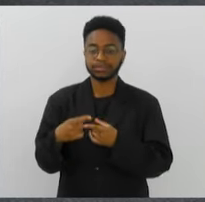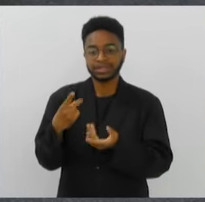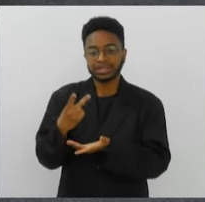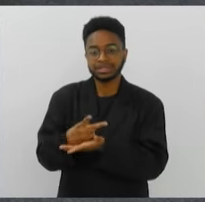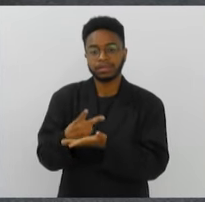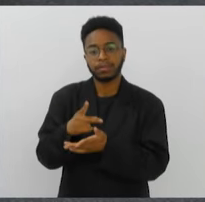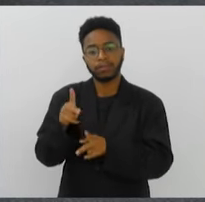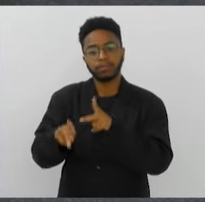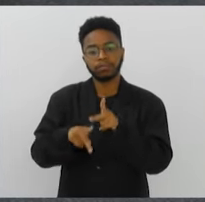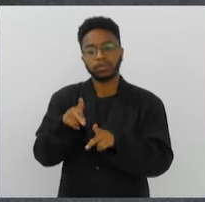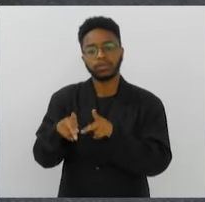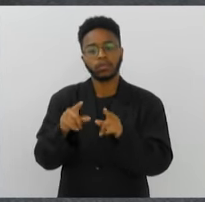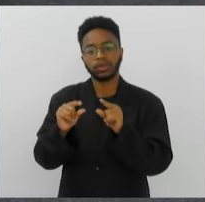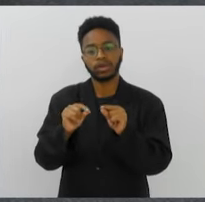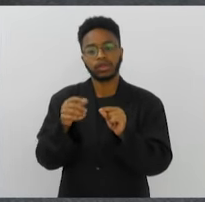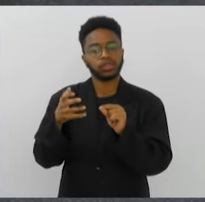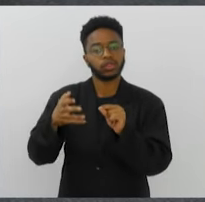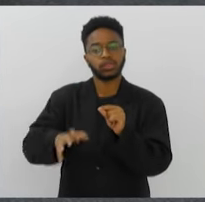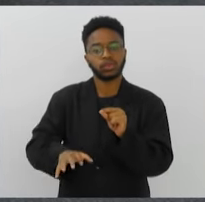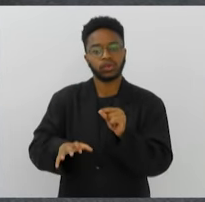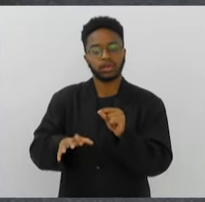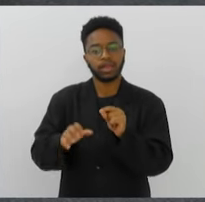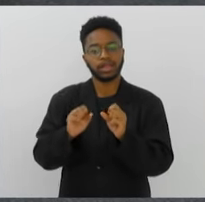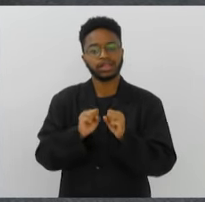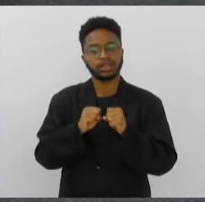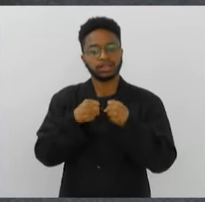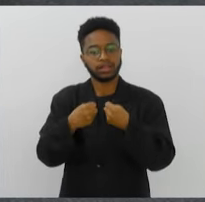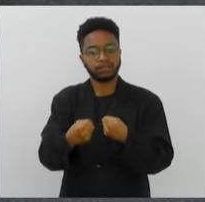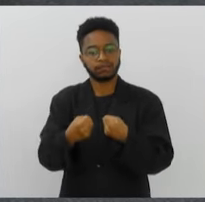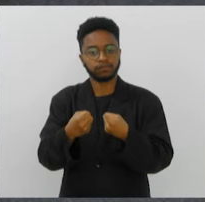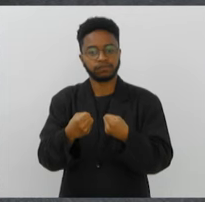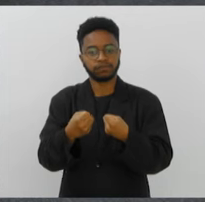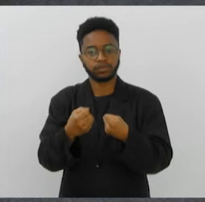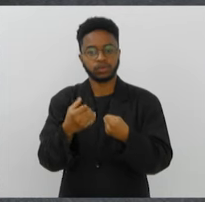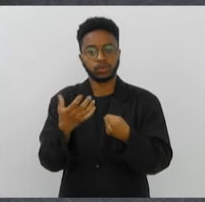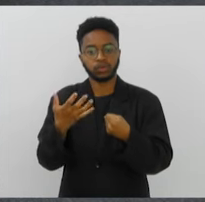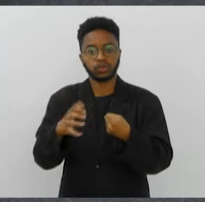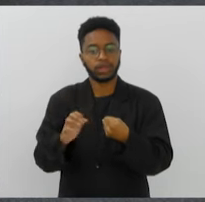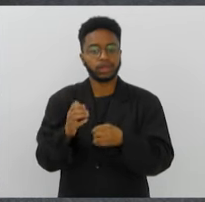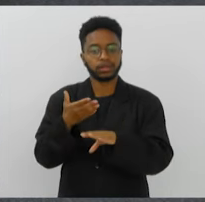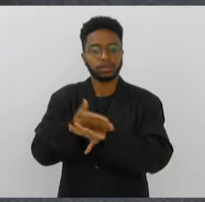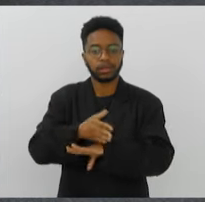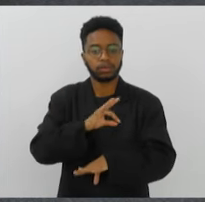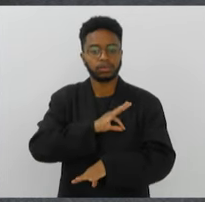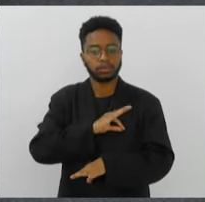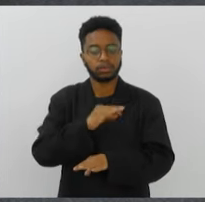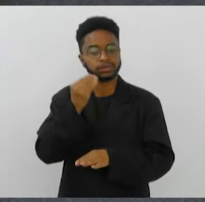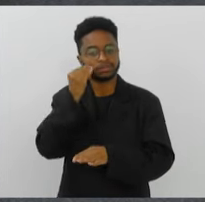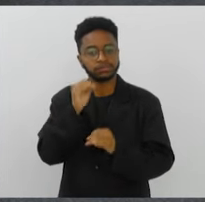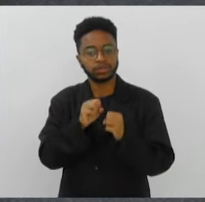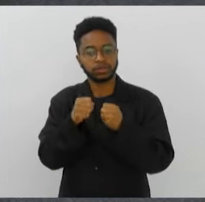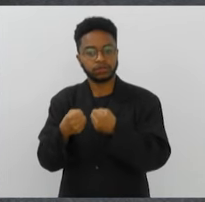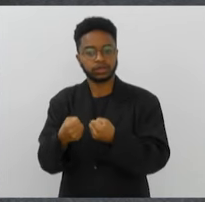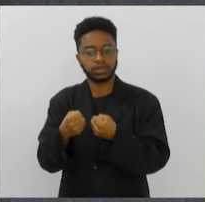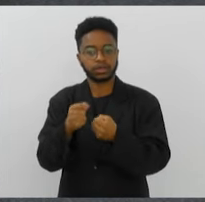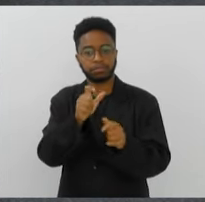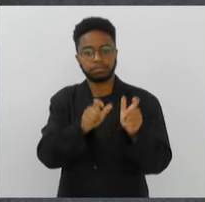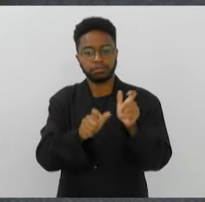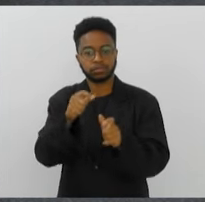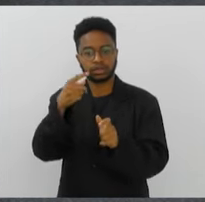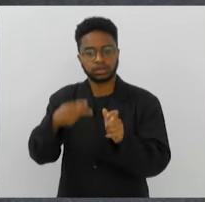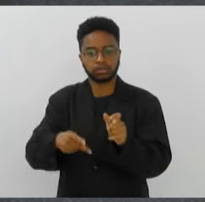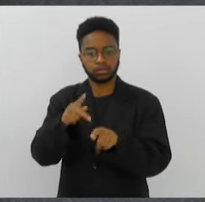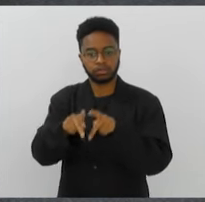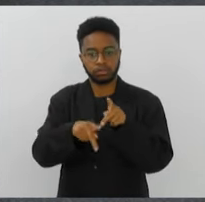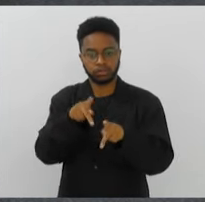a população não está querendo defender, ser policial militar, para defender o cidadão do nosso estado